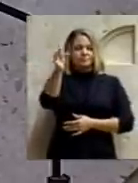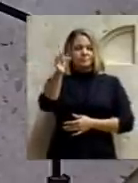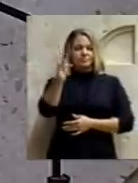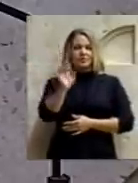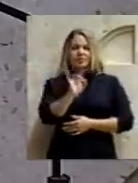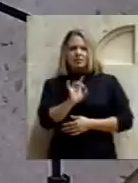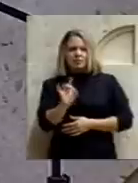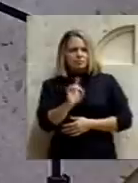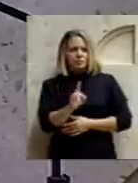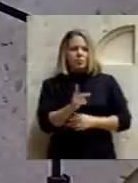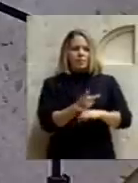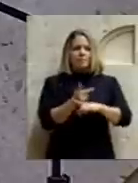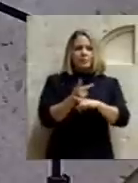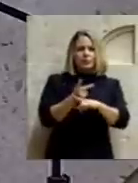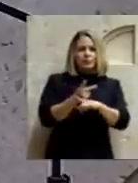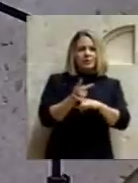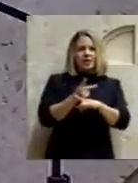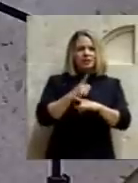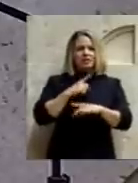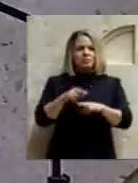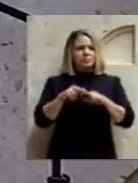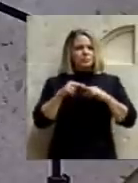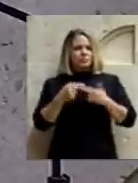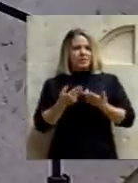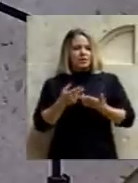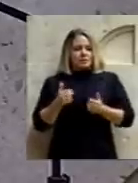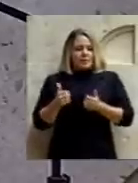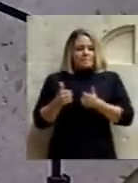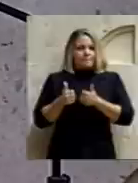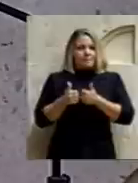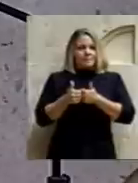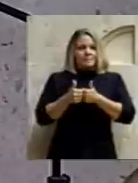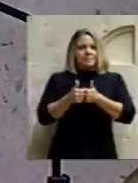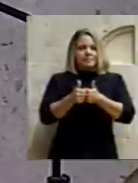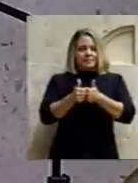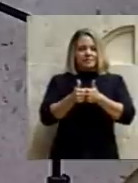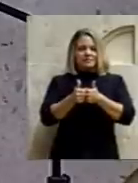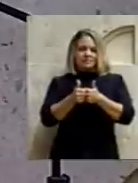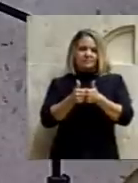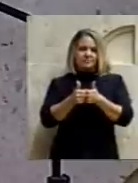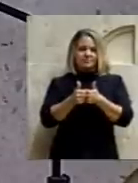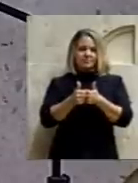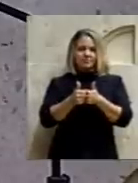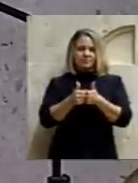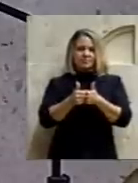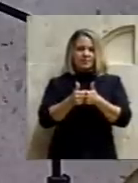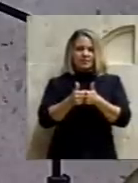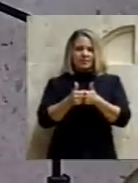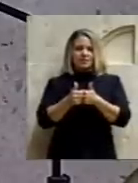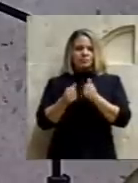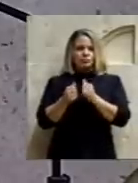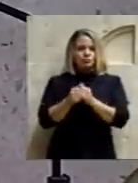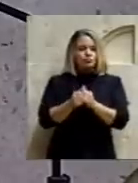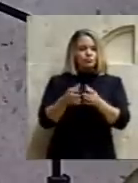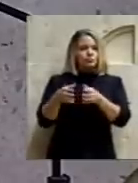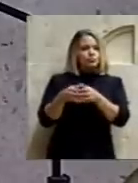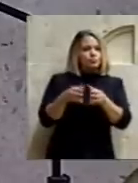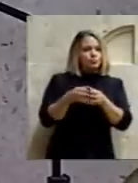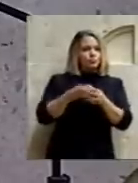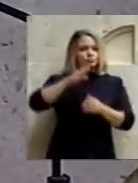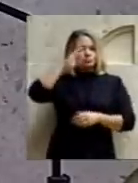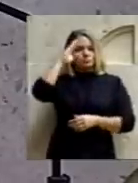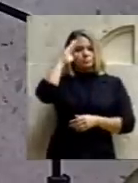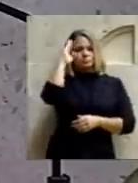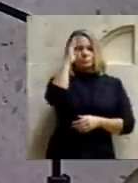não buscar obtê-las por meio da aproximação ao poder político dominante